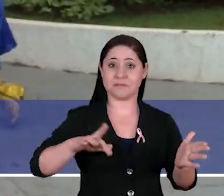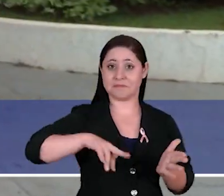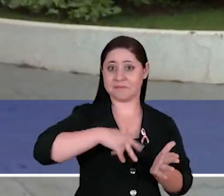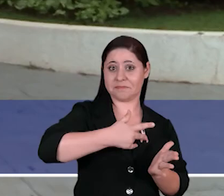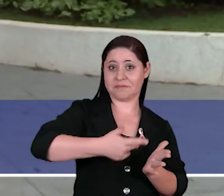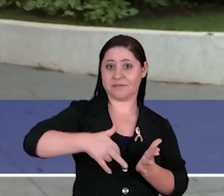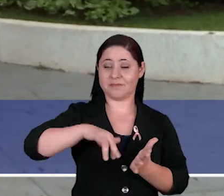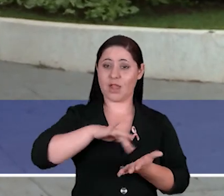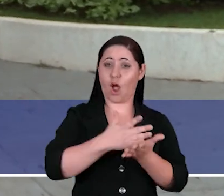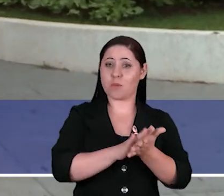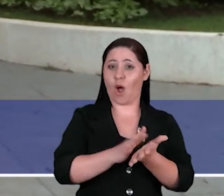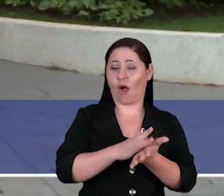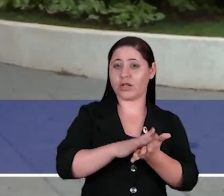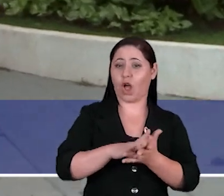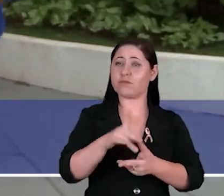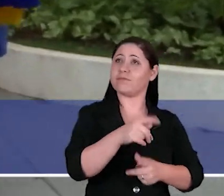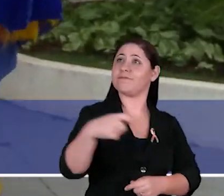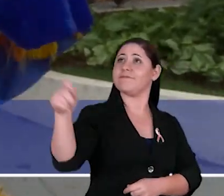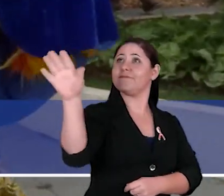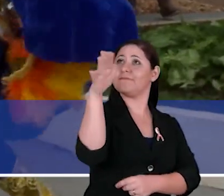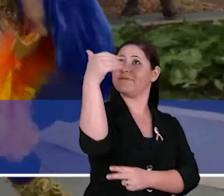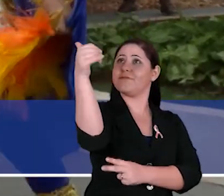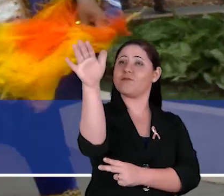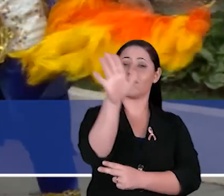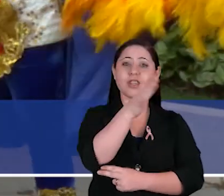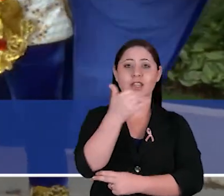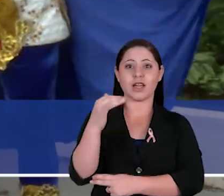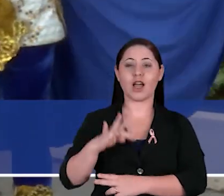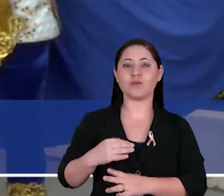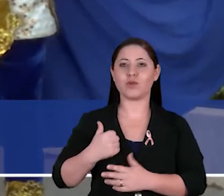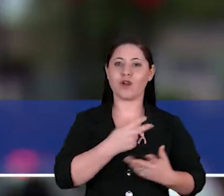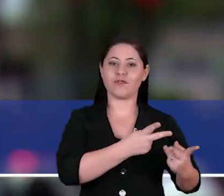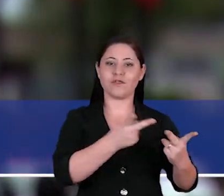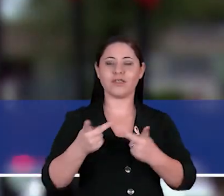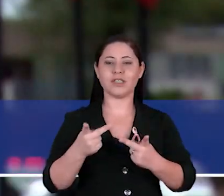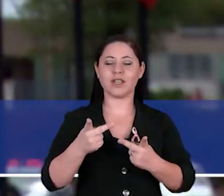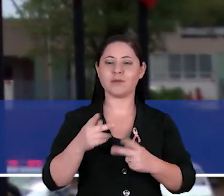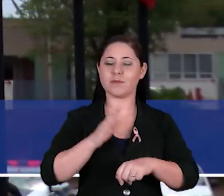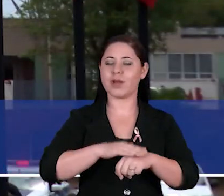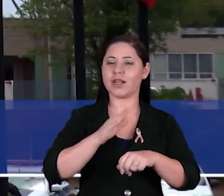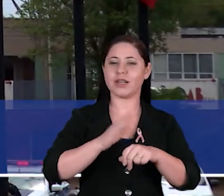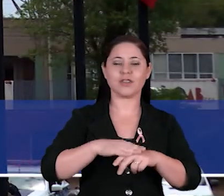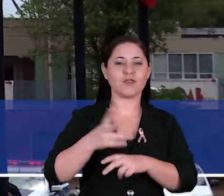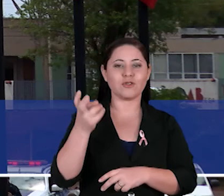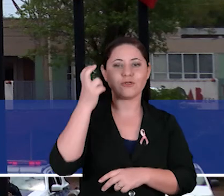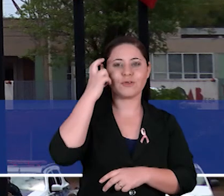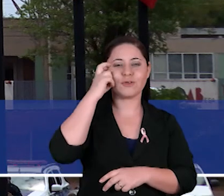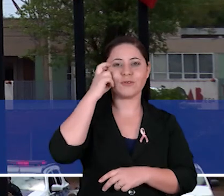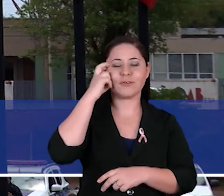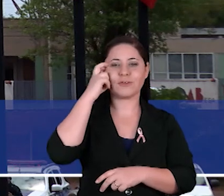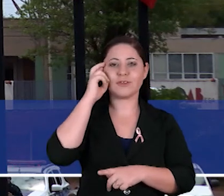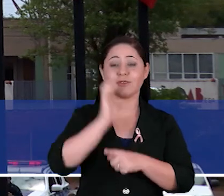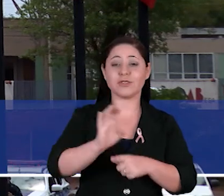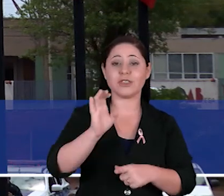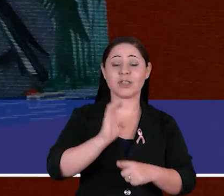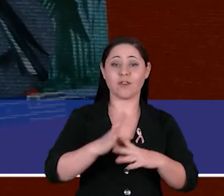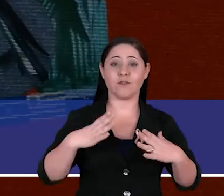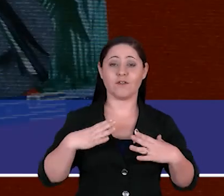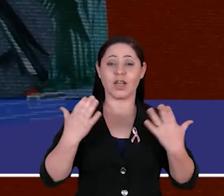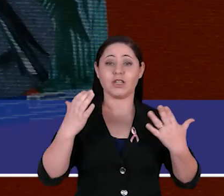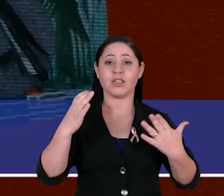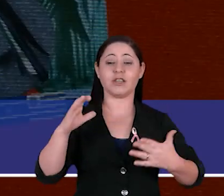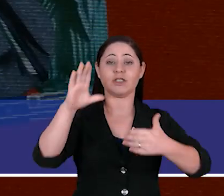Abram alas porque o Mestre Sala e a Porta-Bandeira dão as boas-vindas para um dos mais tradicionais eventos do estado.